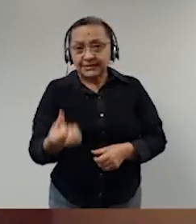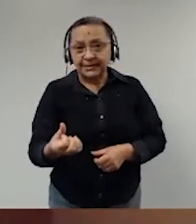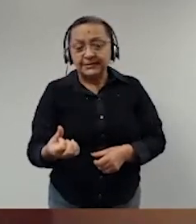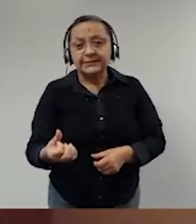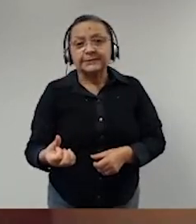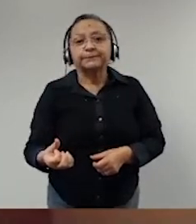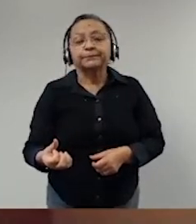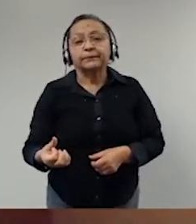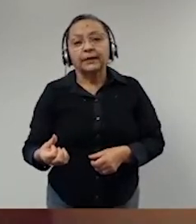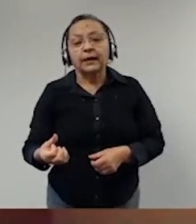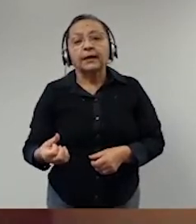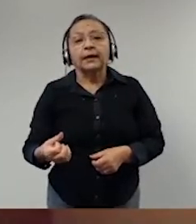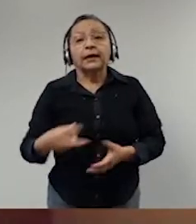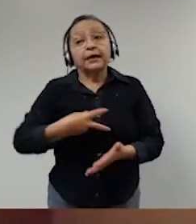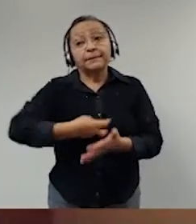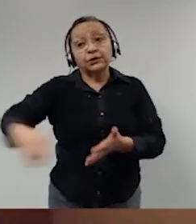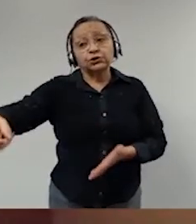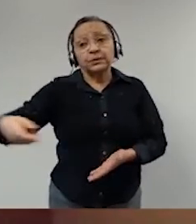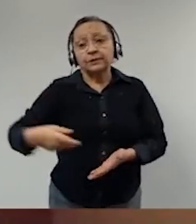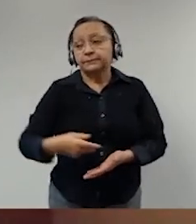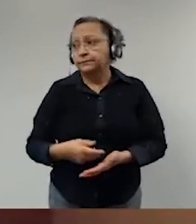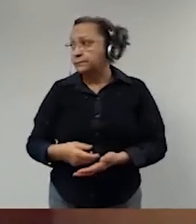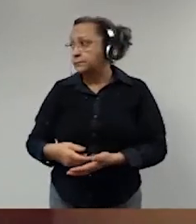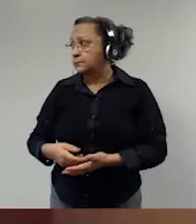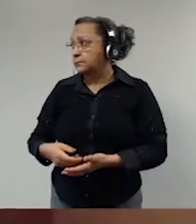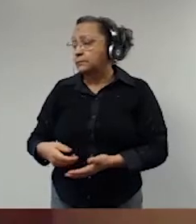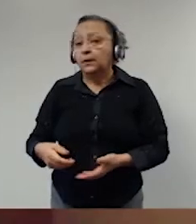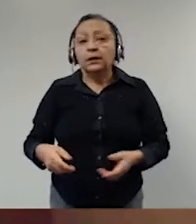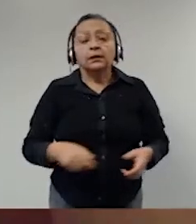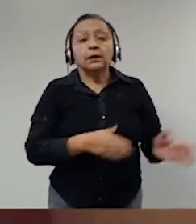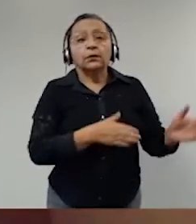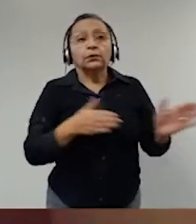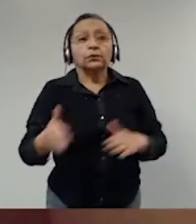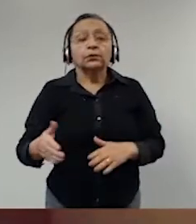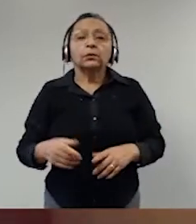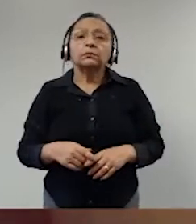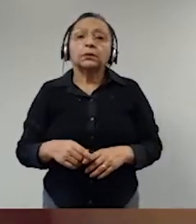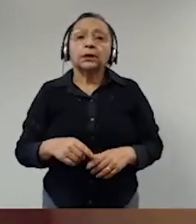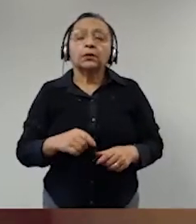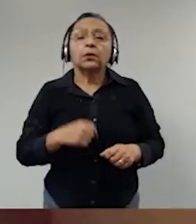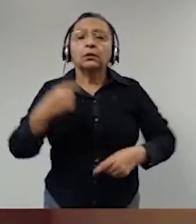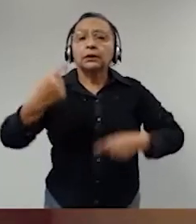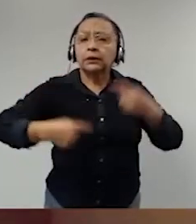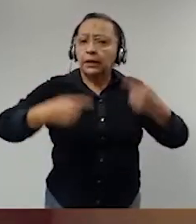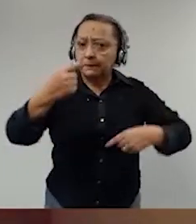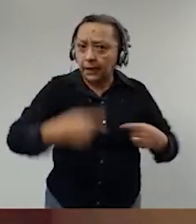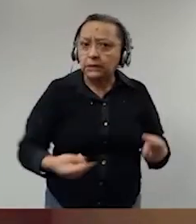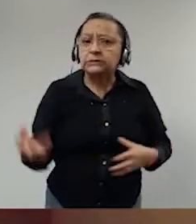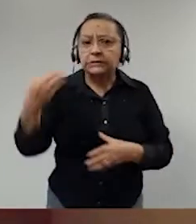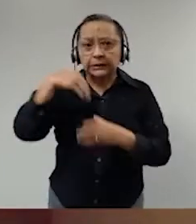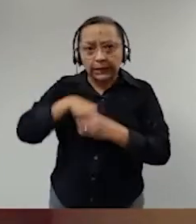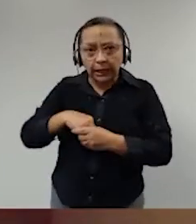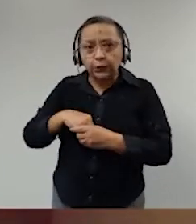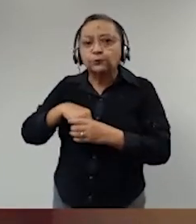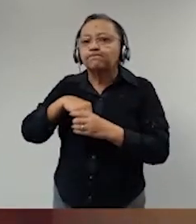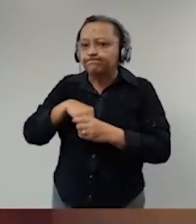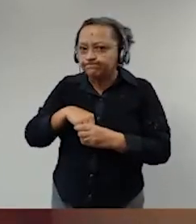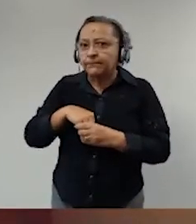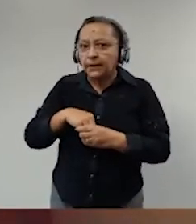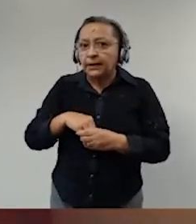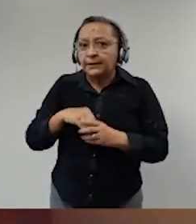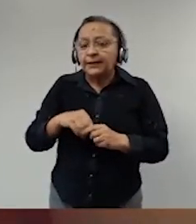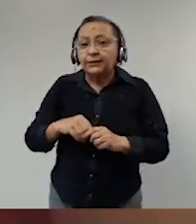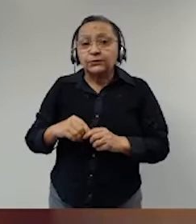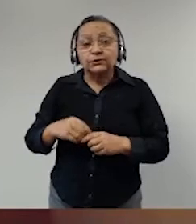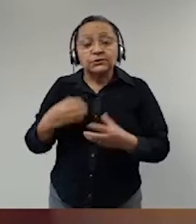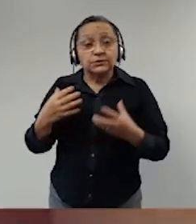OAB esteve sempre presente, de maneira conflituosa, com debates internos dentro dos